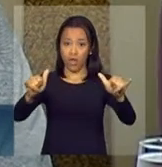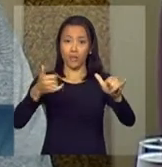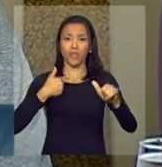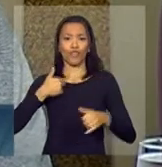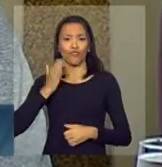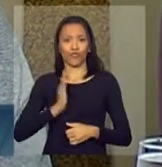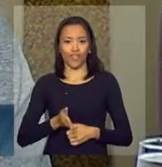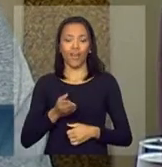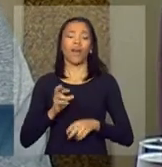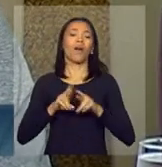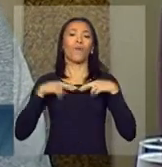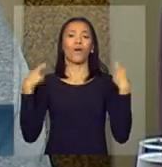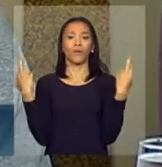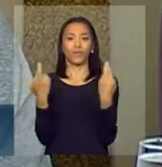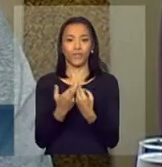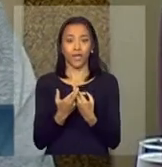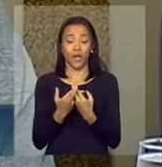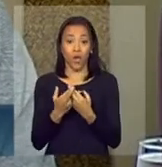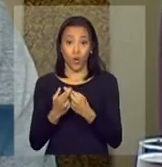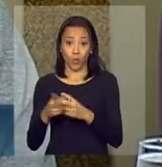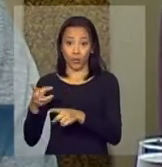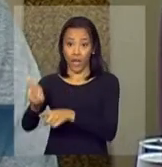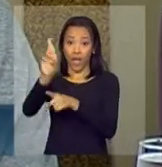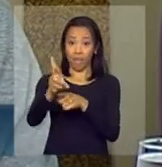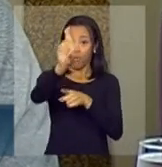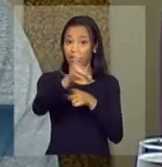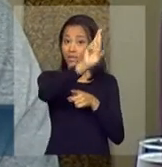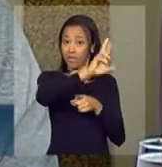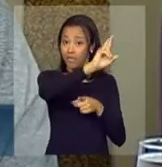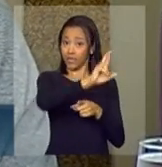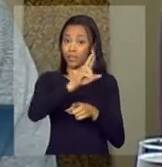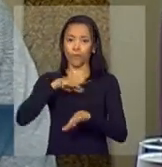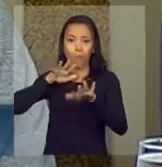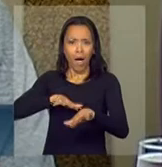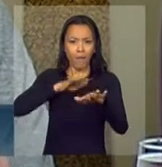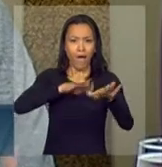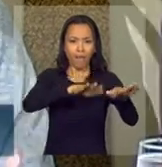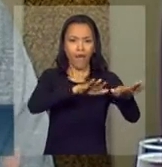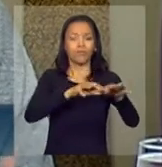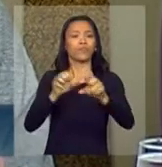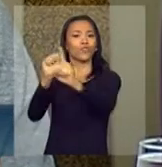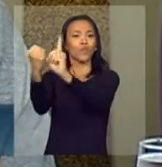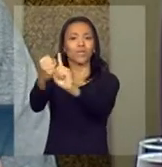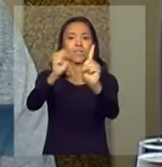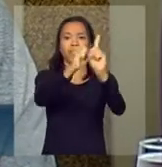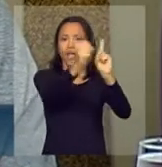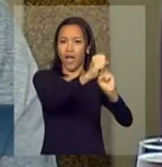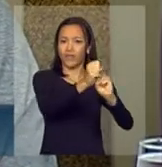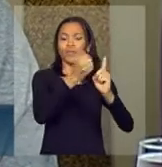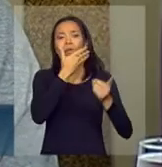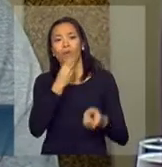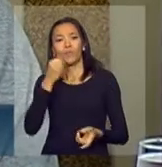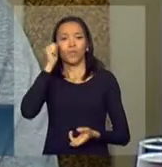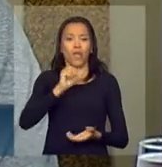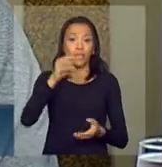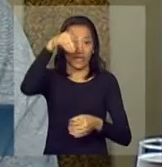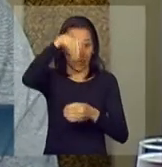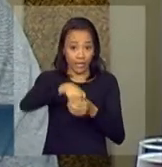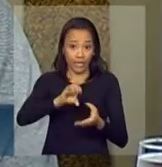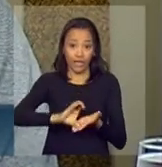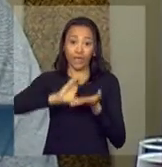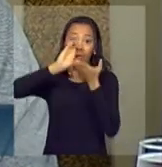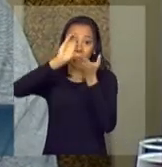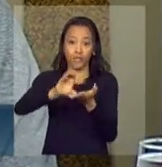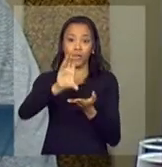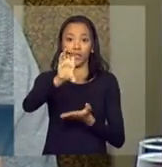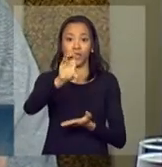realizei uma reunião com representantes dos movimentos sociais, parte aqui do que são conselheiros e conselheiras no Conceia. Foi